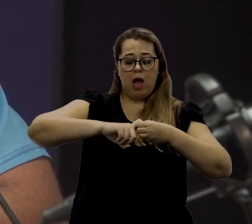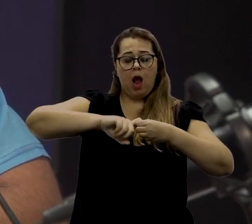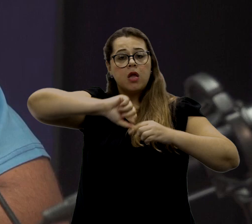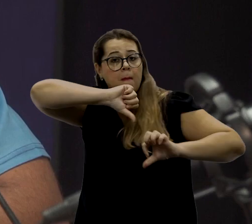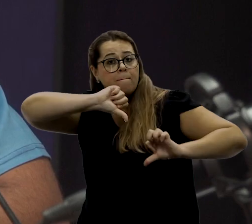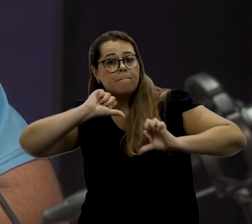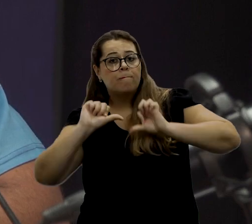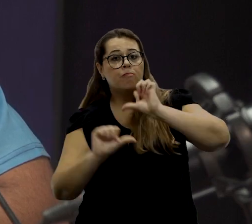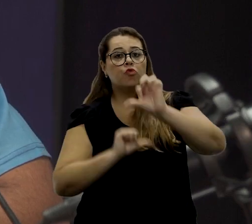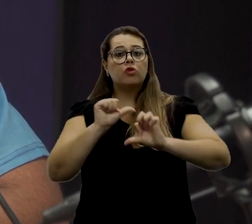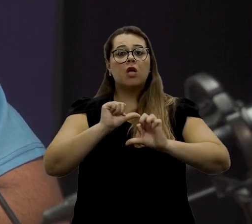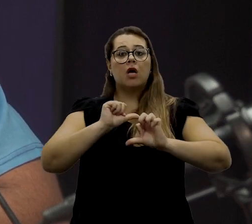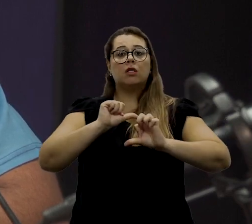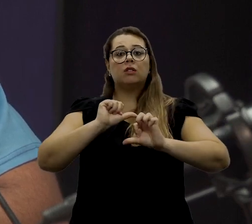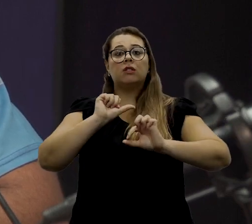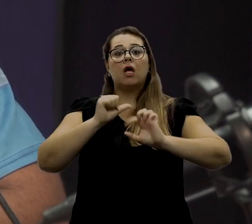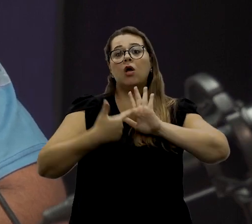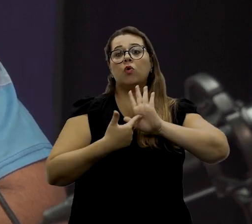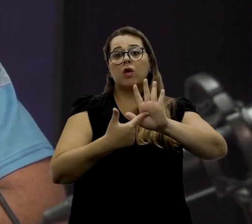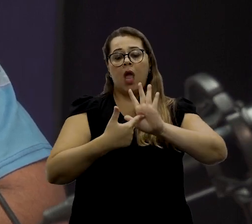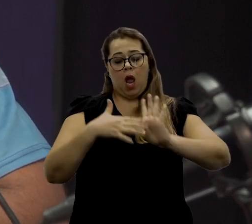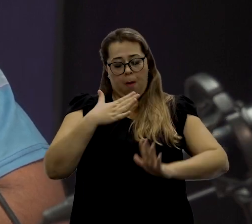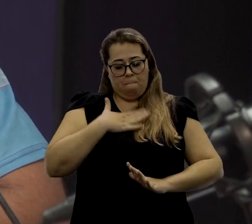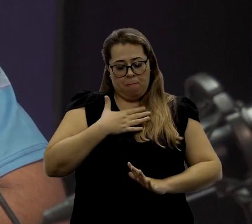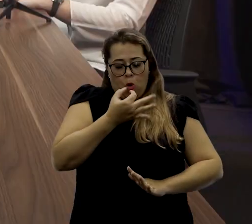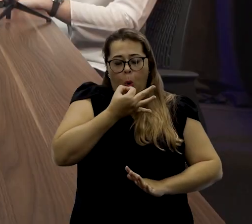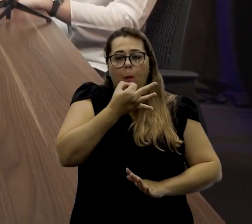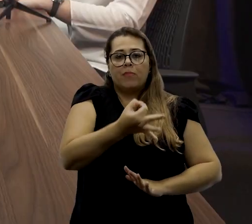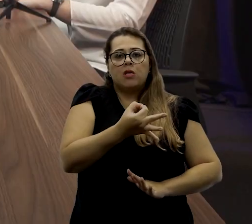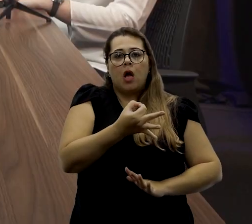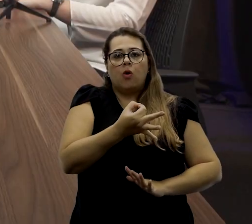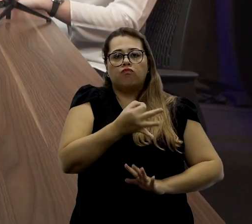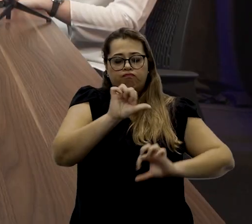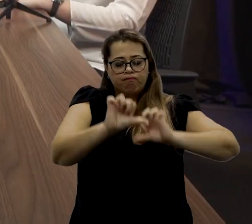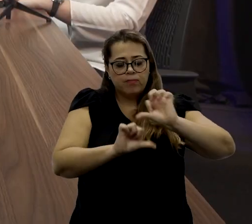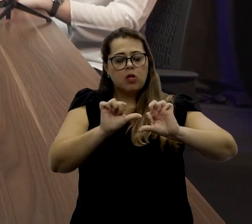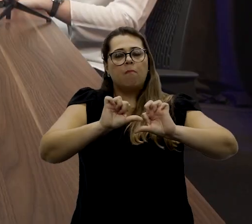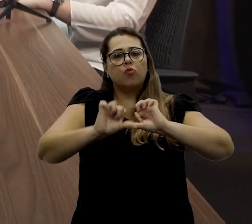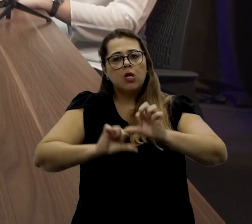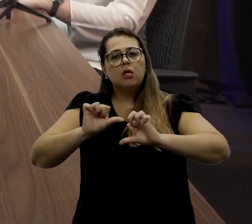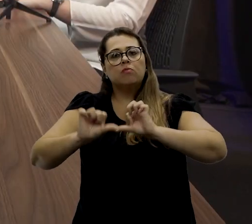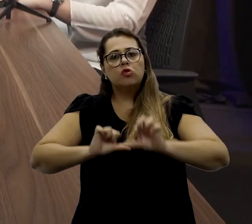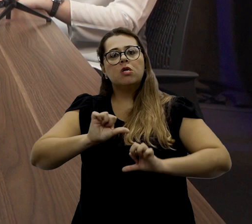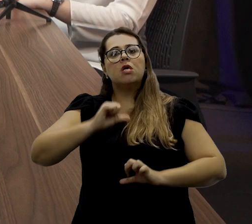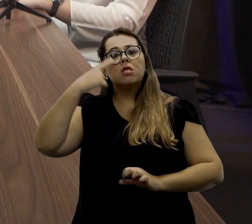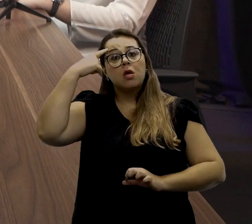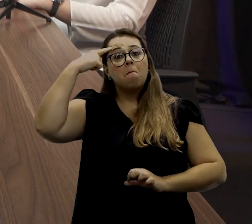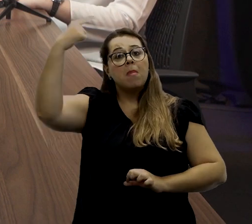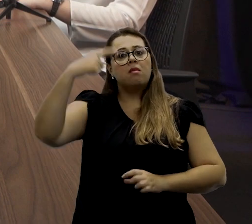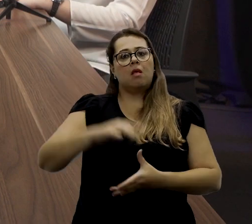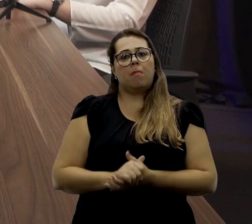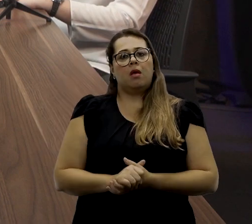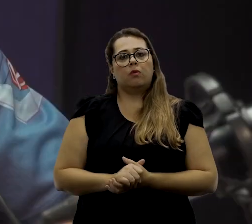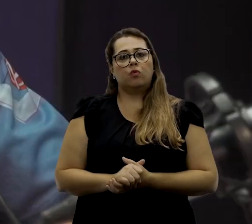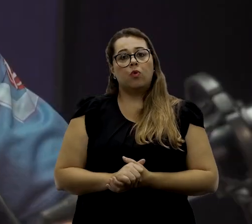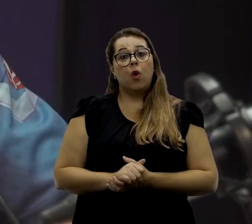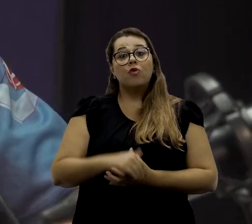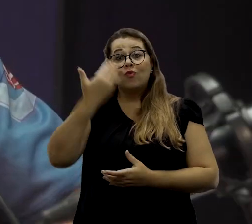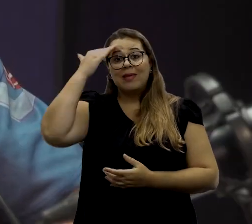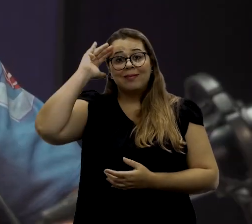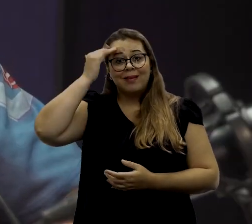ressignificar aquilo que acontece com você. Ressignificar. A vida, queridos, é um constante